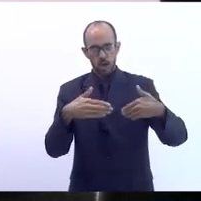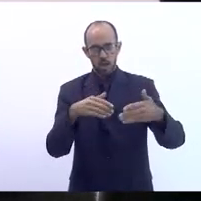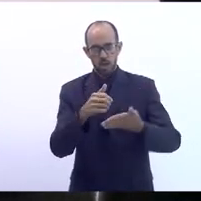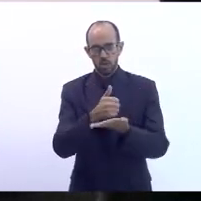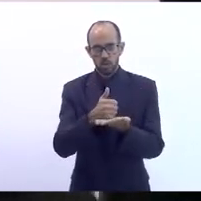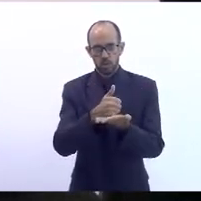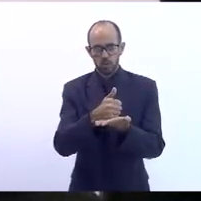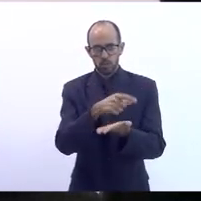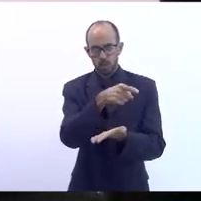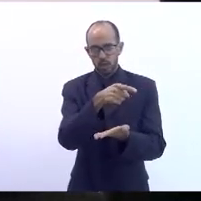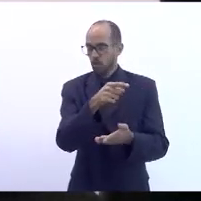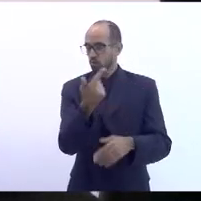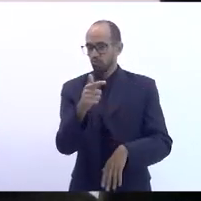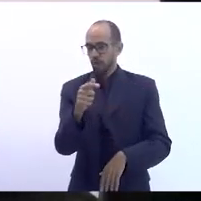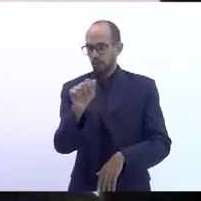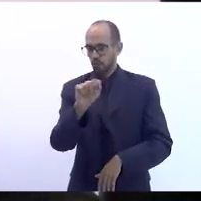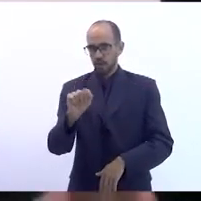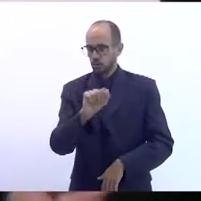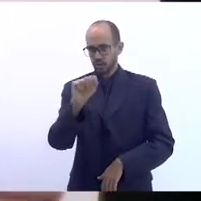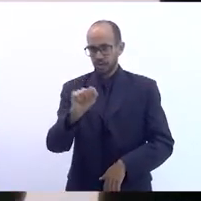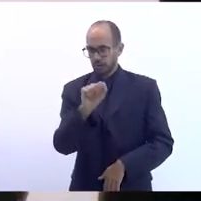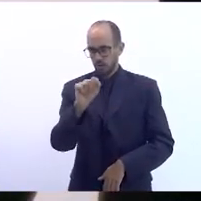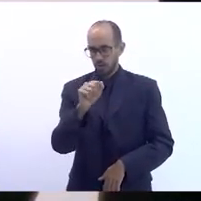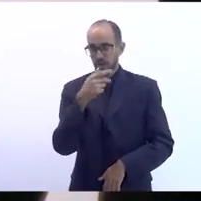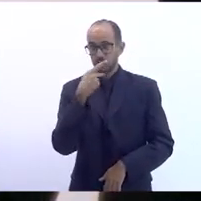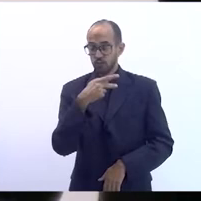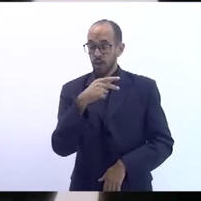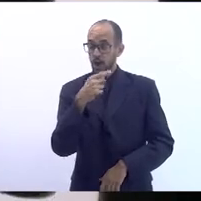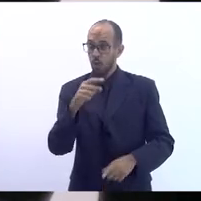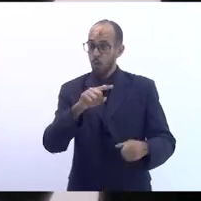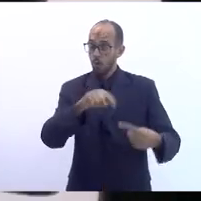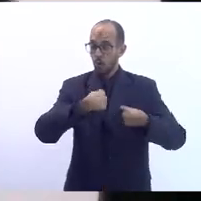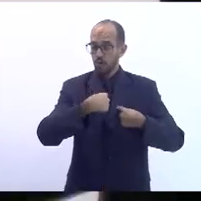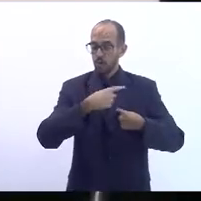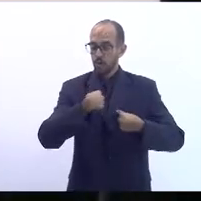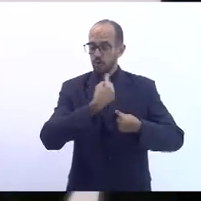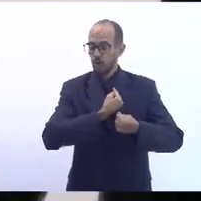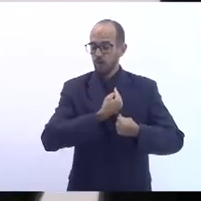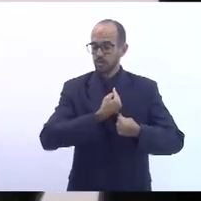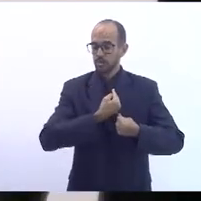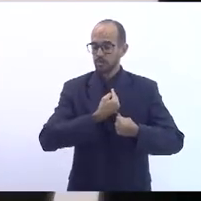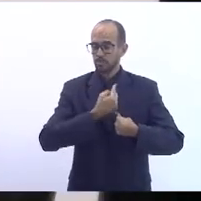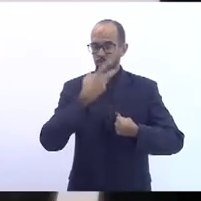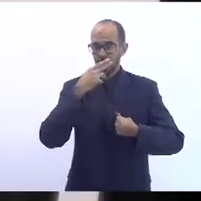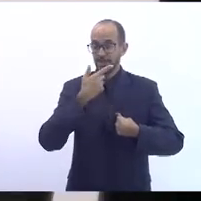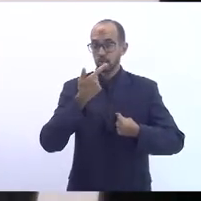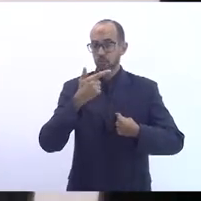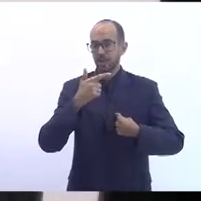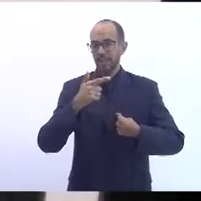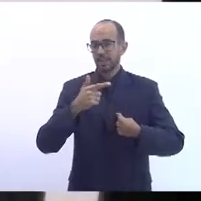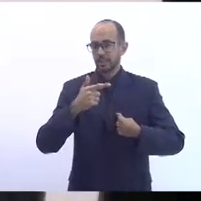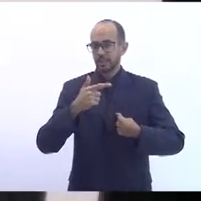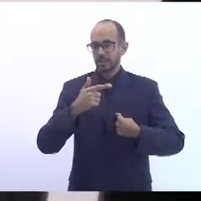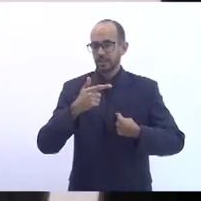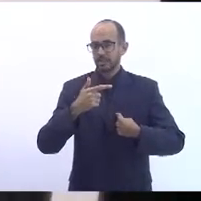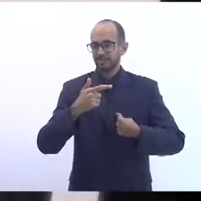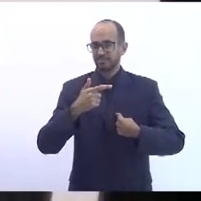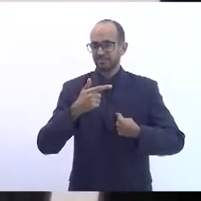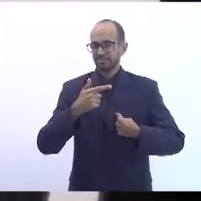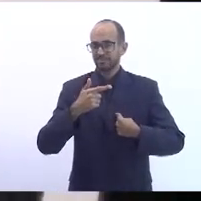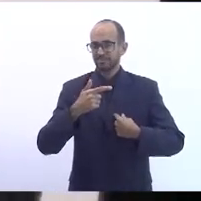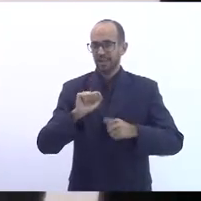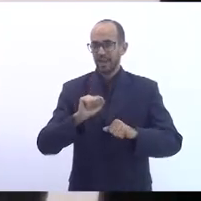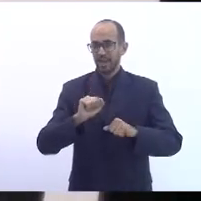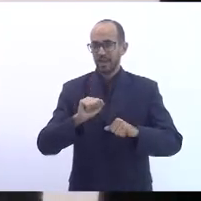associação lá eles falam da gente como se a gente não quer dizer Eles não falam da gente é como se a gente não existisse a gente tá aqui